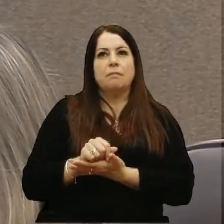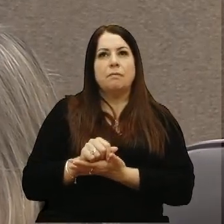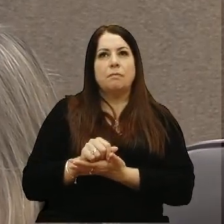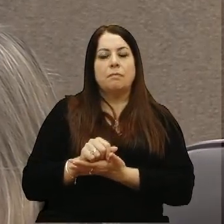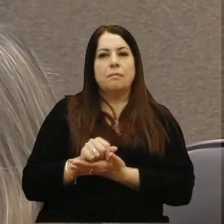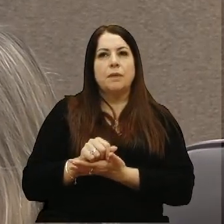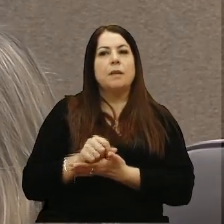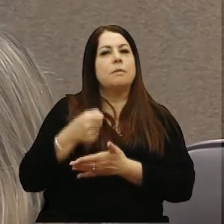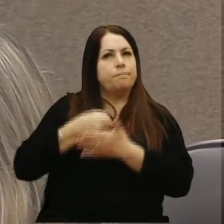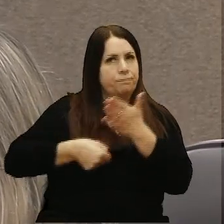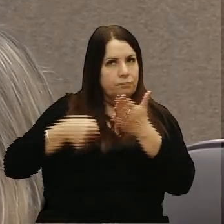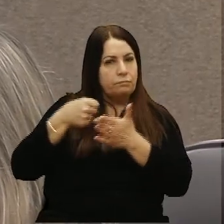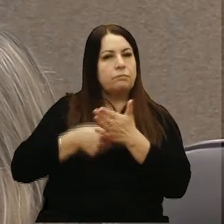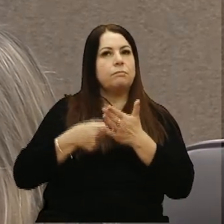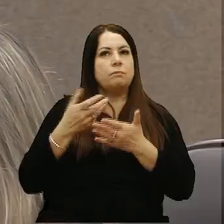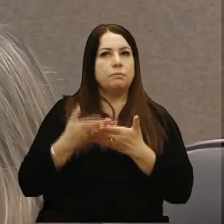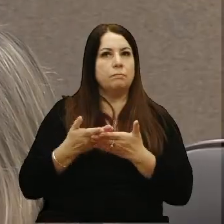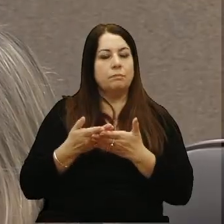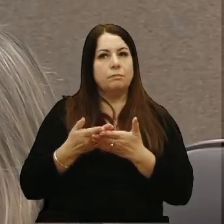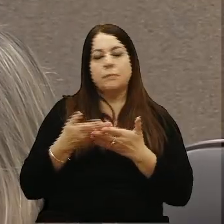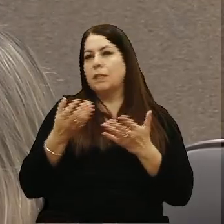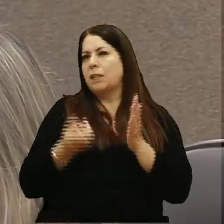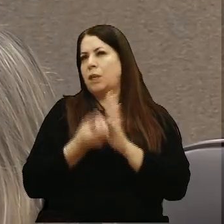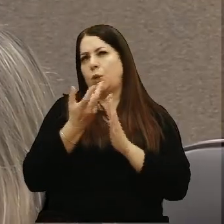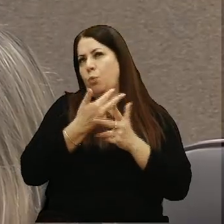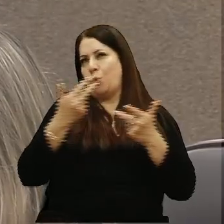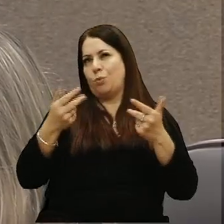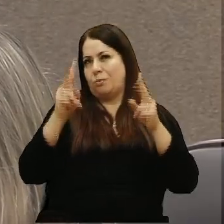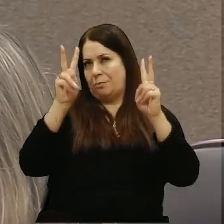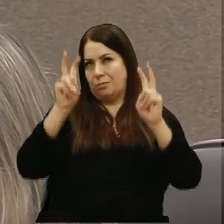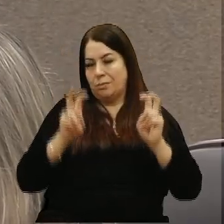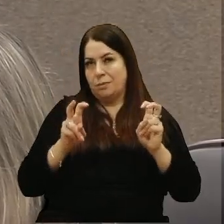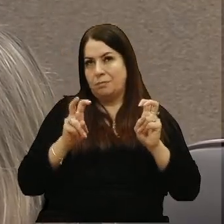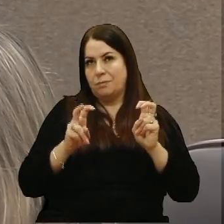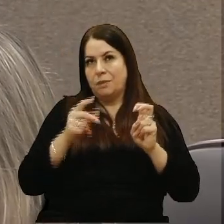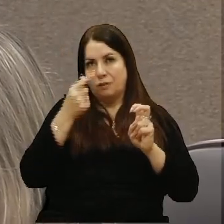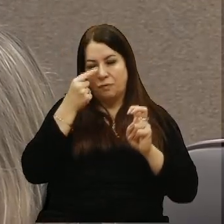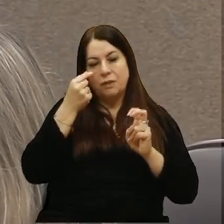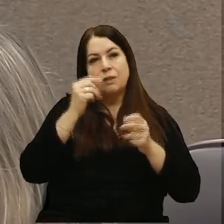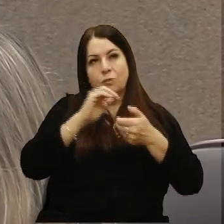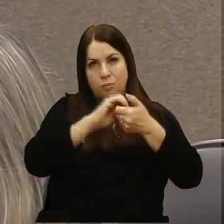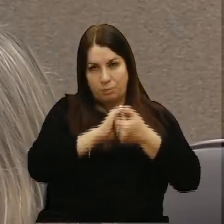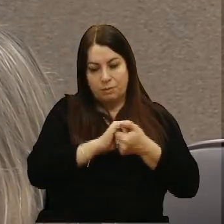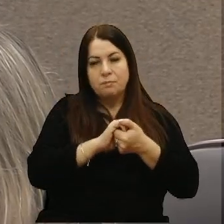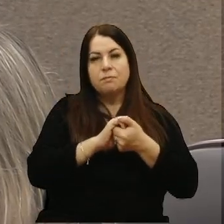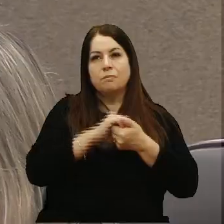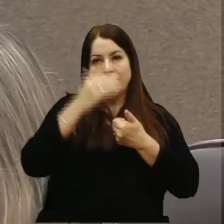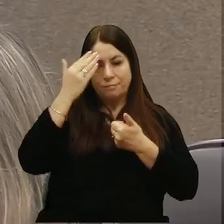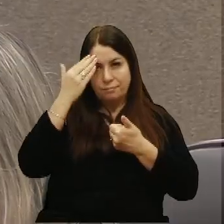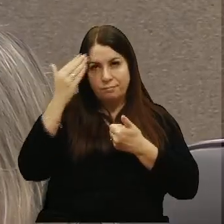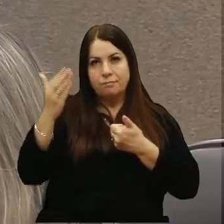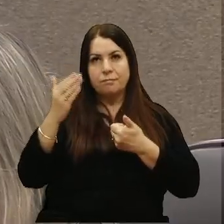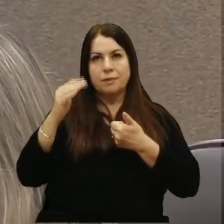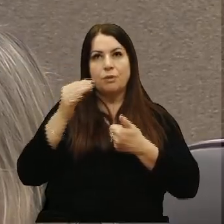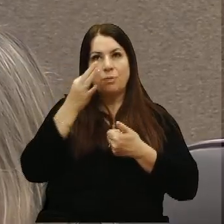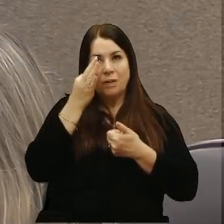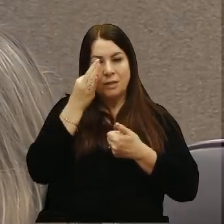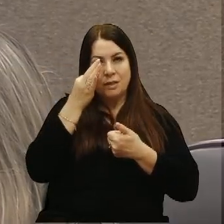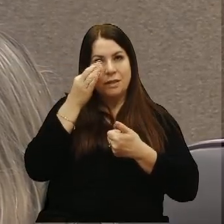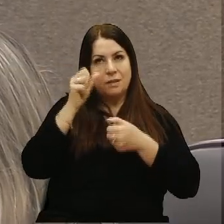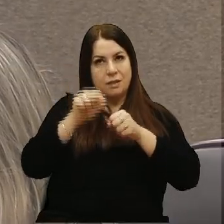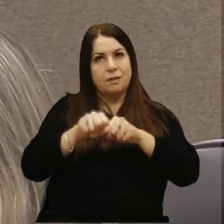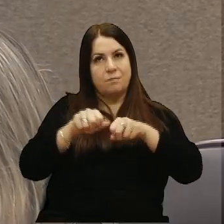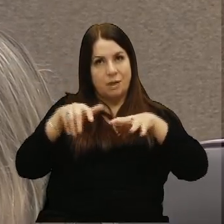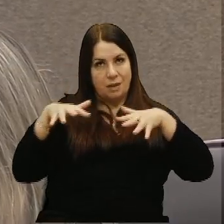e batalhador pela religião, e entre tantos outros temas. Então, Fris, eu quero te cumprimentar, te agradecer pela tua presença aqui no